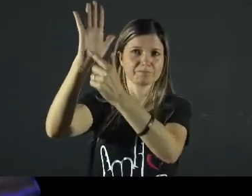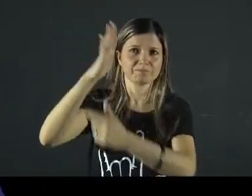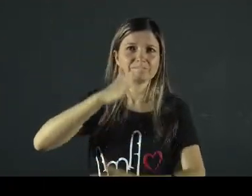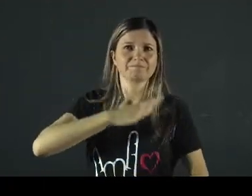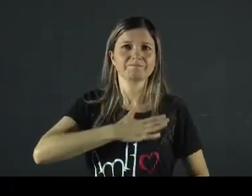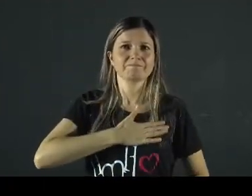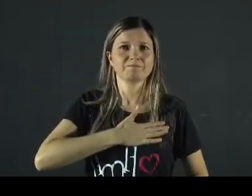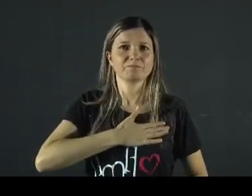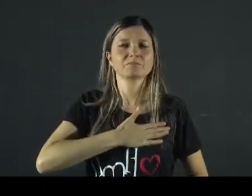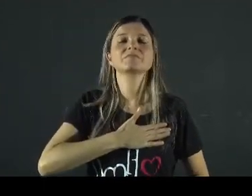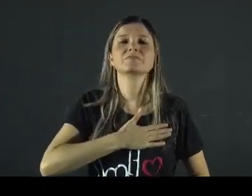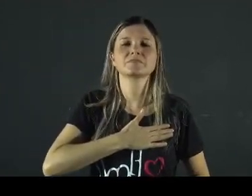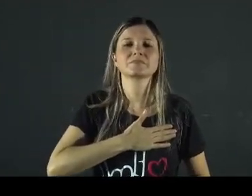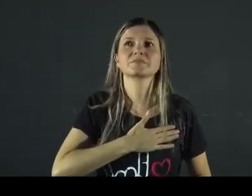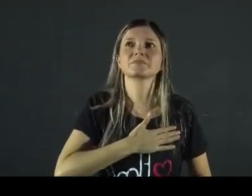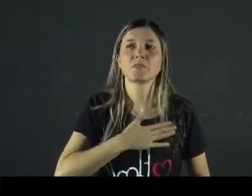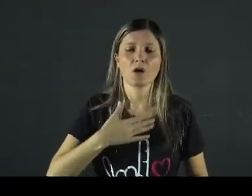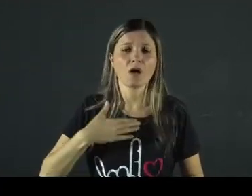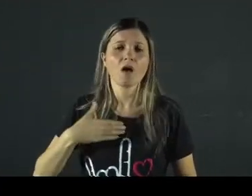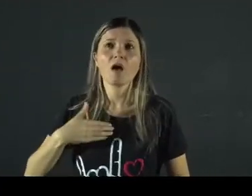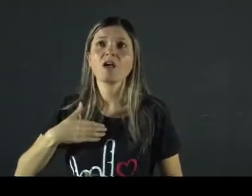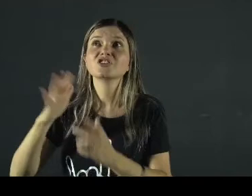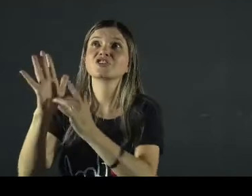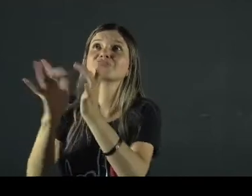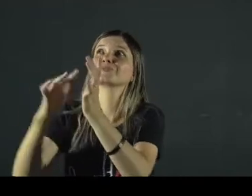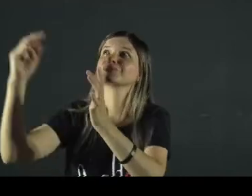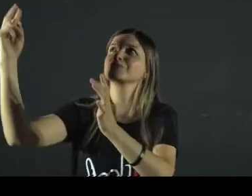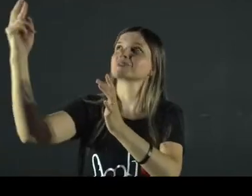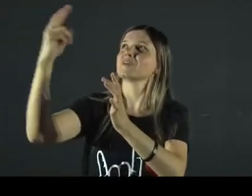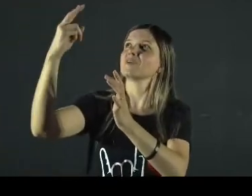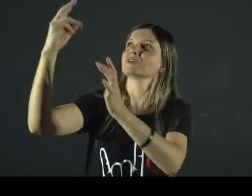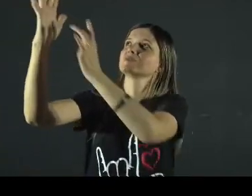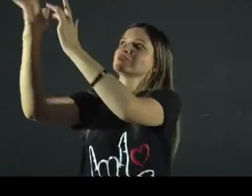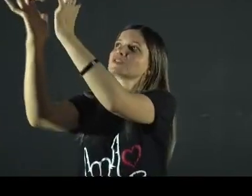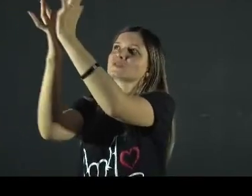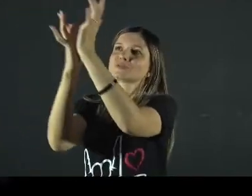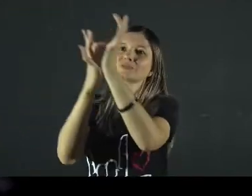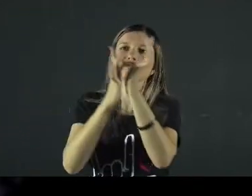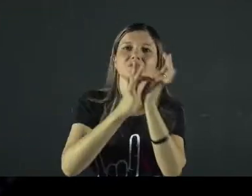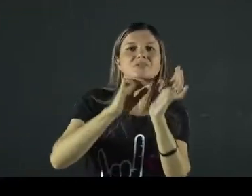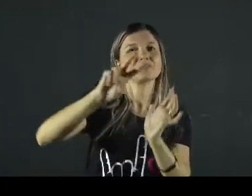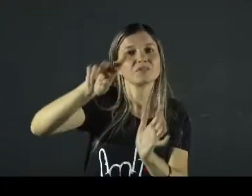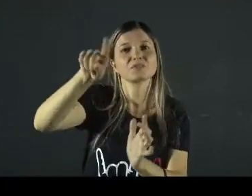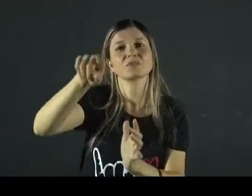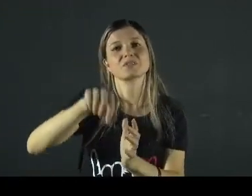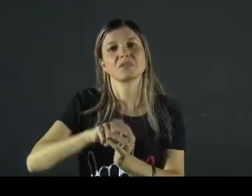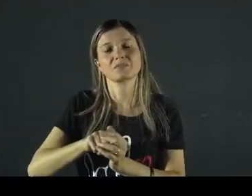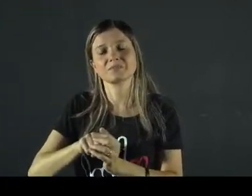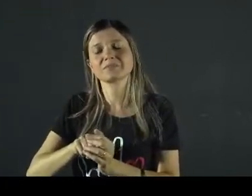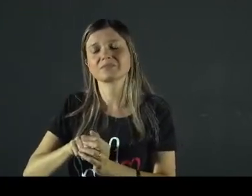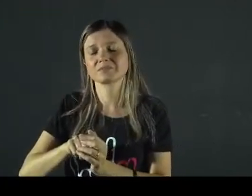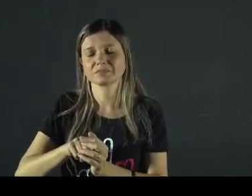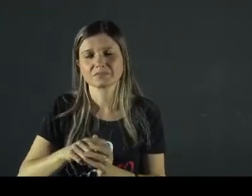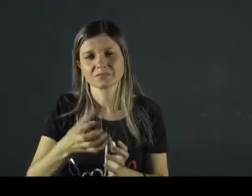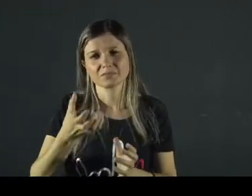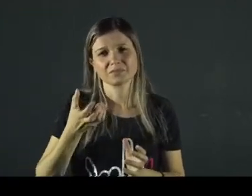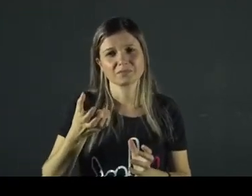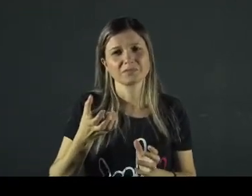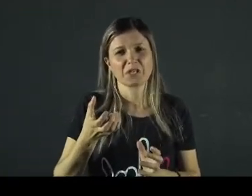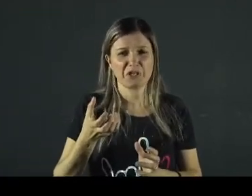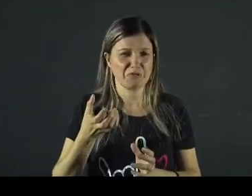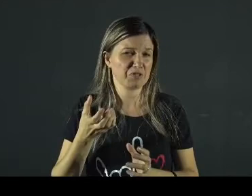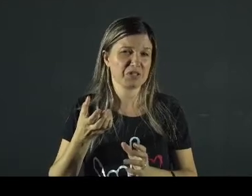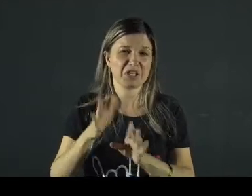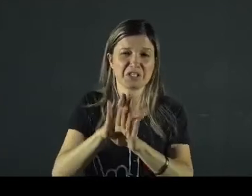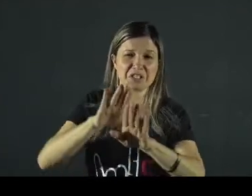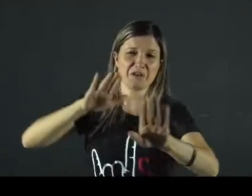Senhor não está vendo, não importa, eu não estou vendo, mas Jesus que está lá na glória, está vendo você. E se você que andou